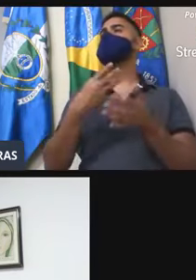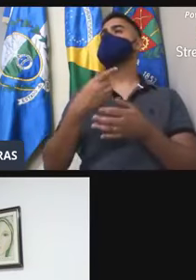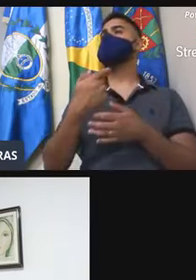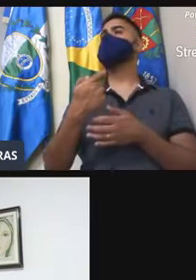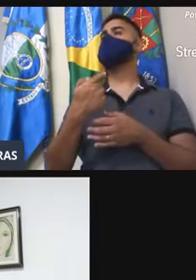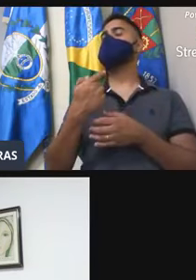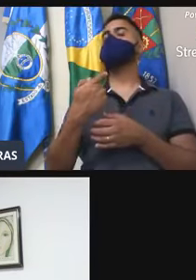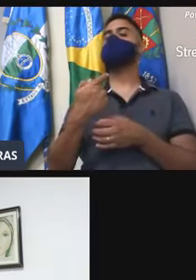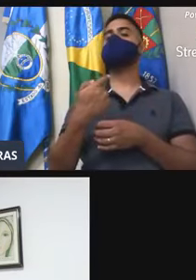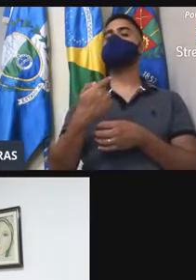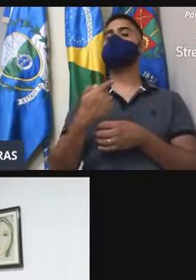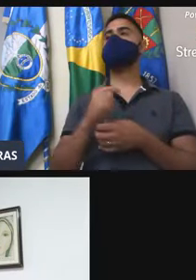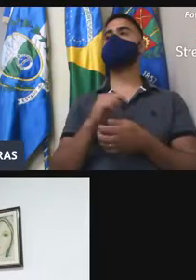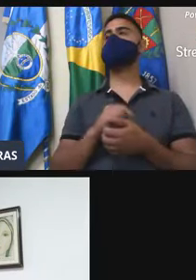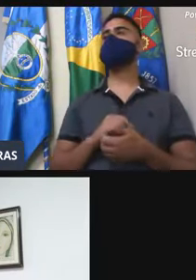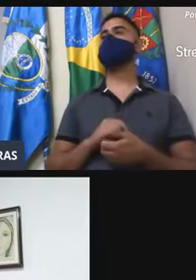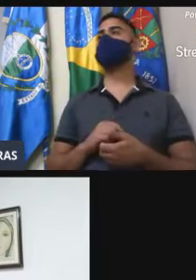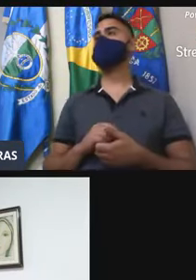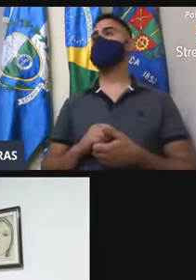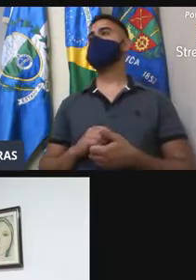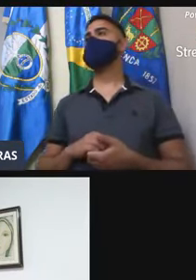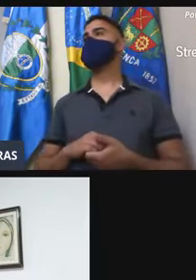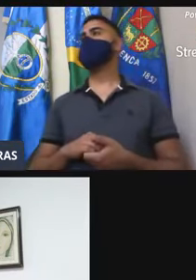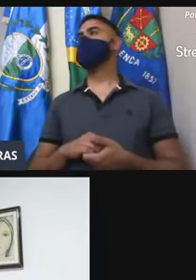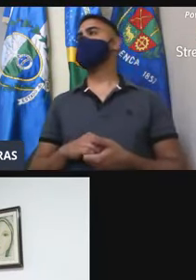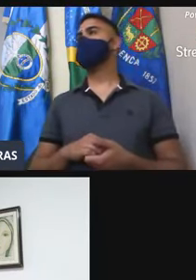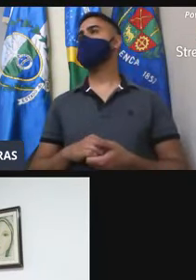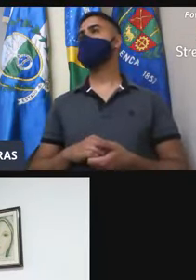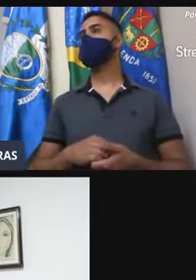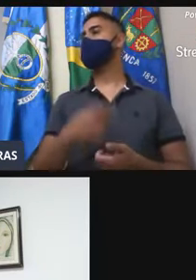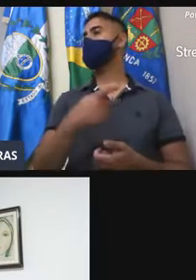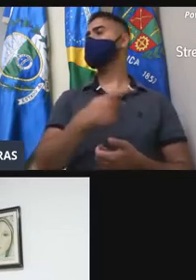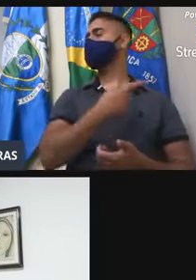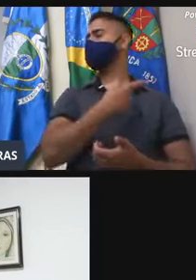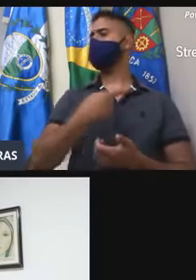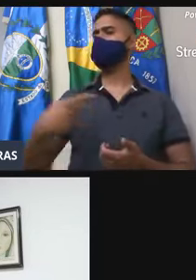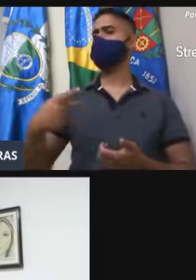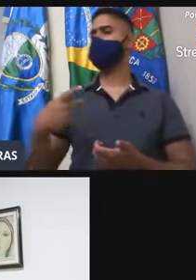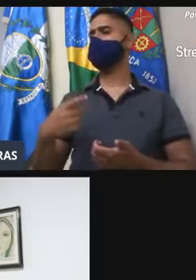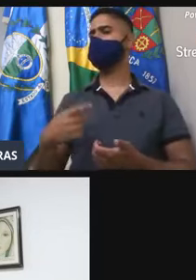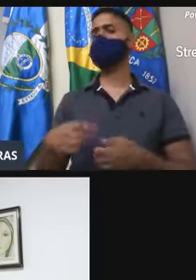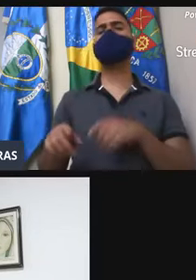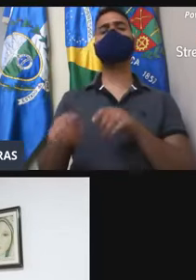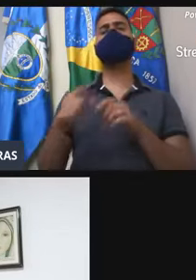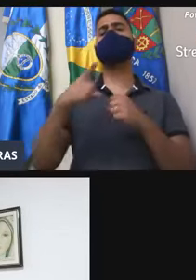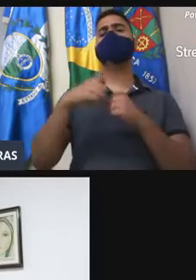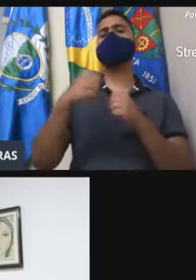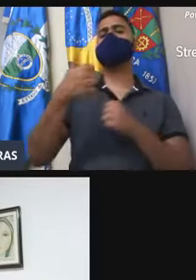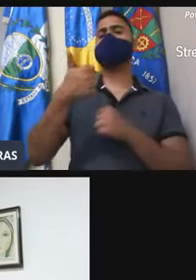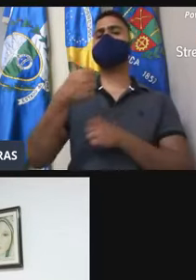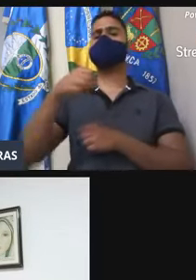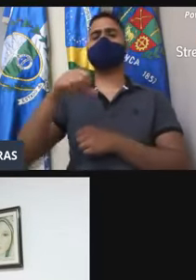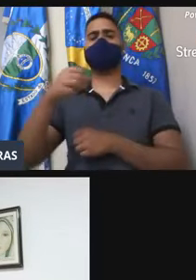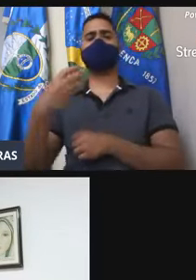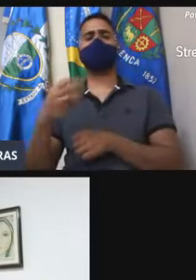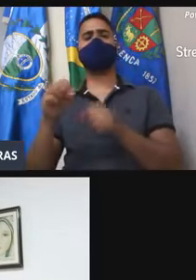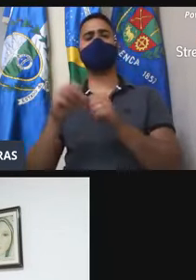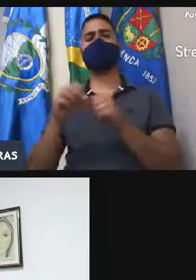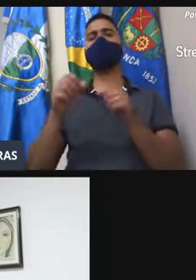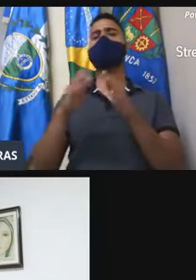2020. Senhor presidente, pelo presente, vimos perante Vossa Excelência, em observância do artigo 193